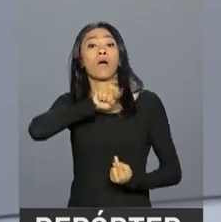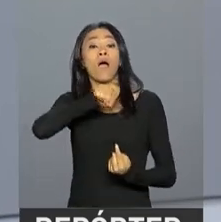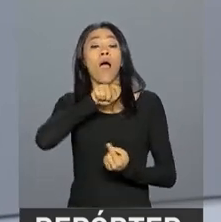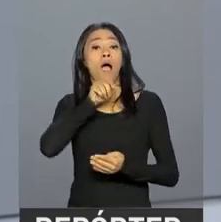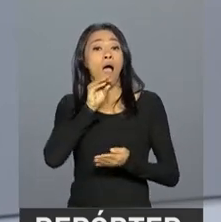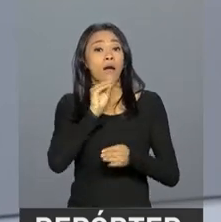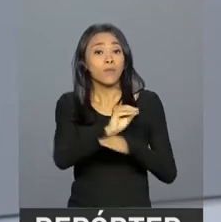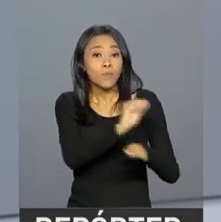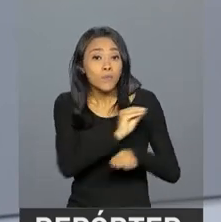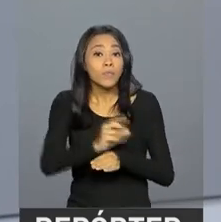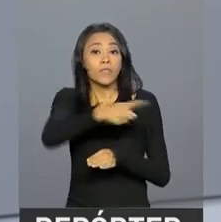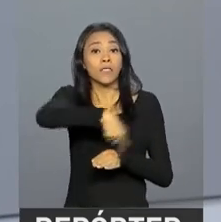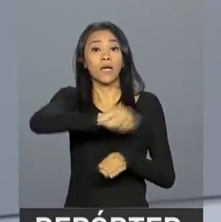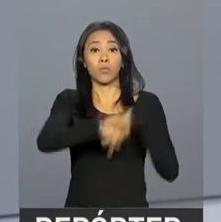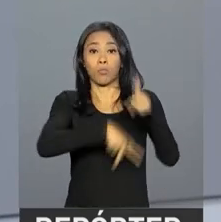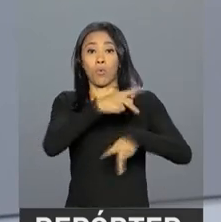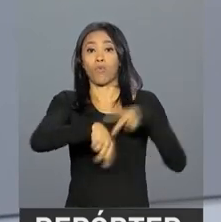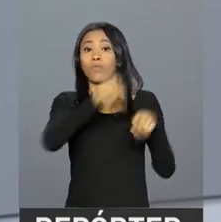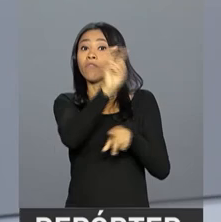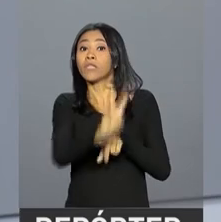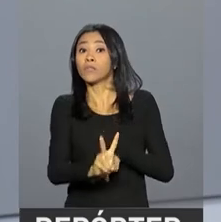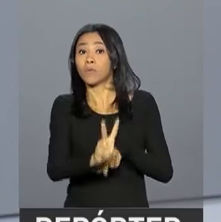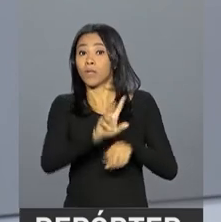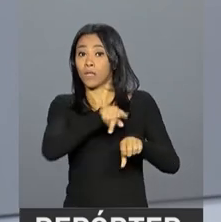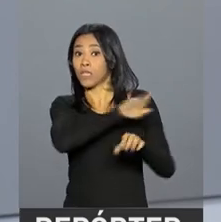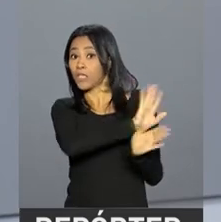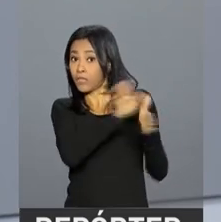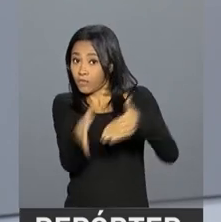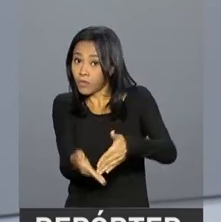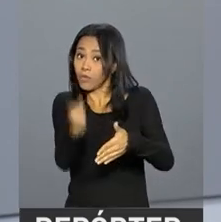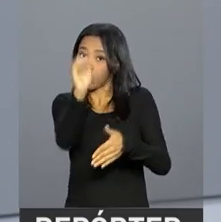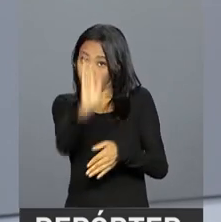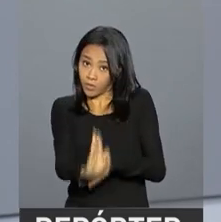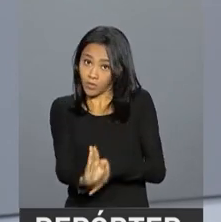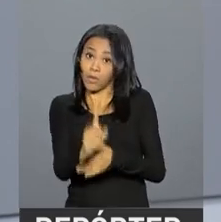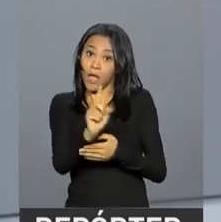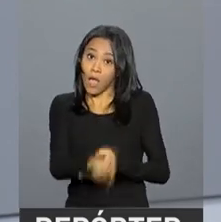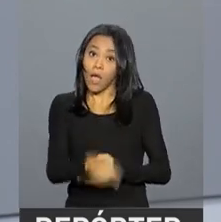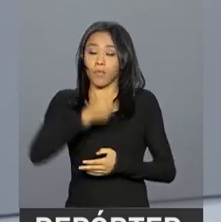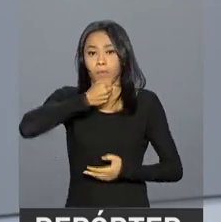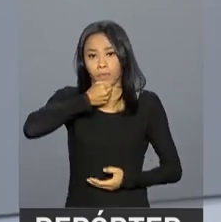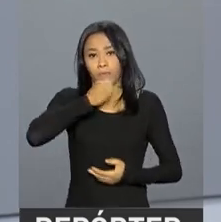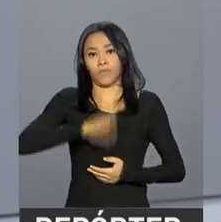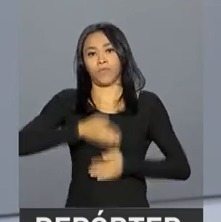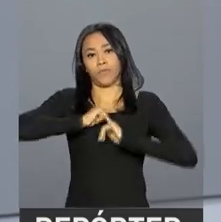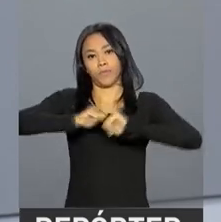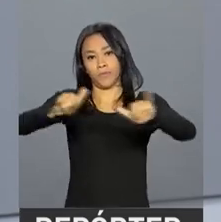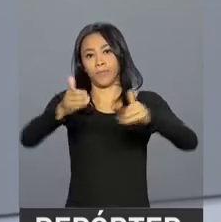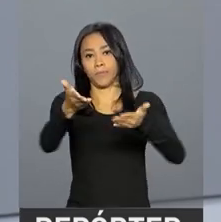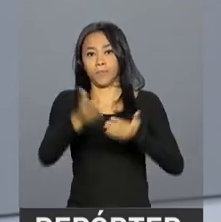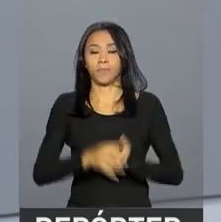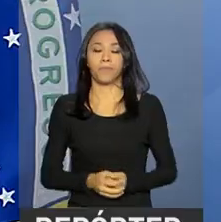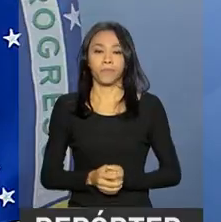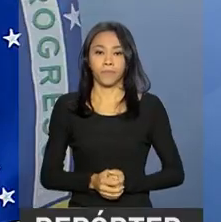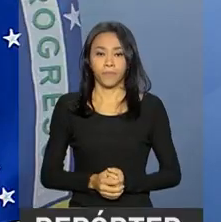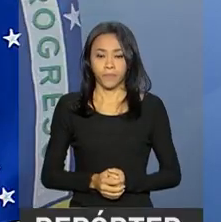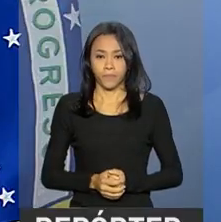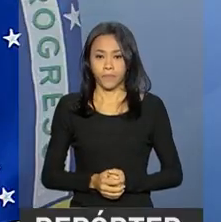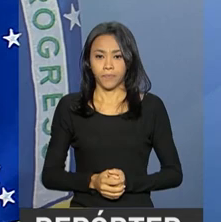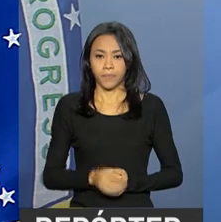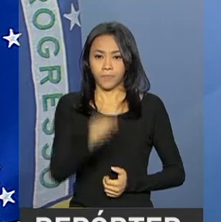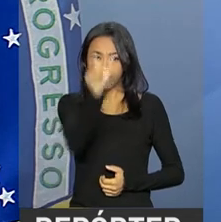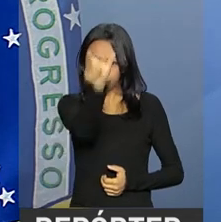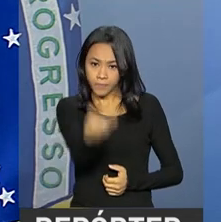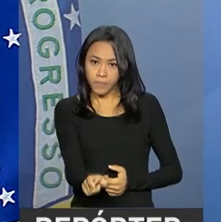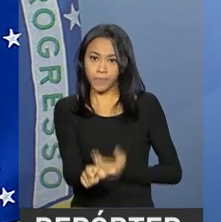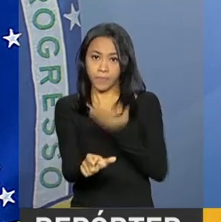os venezuelanos que estão vindo para o Brasil. A informação foi dada pelo porta-voz da Presidência da República. Em